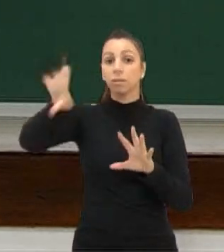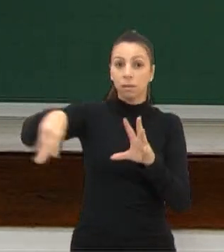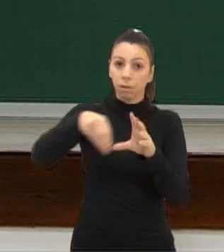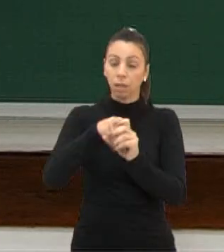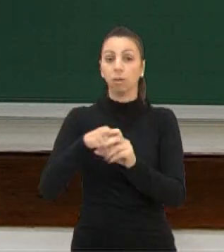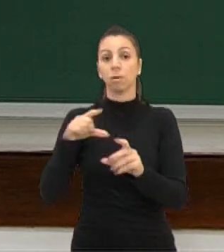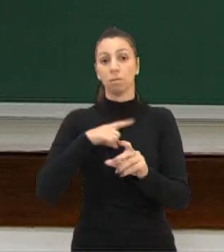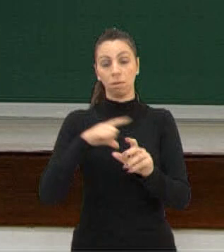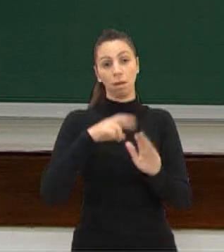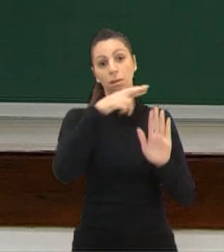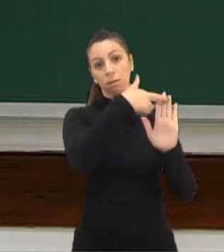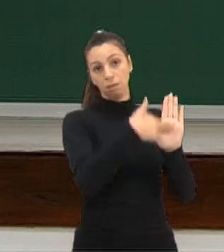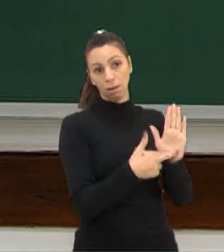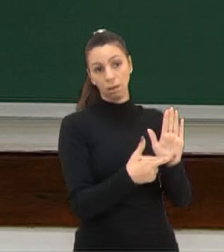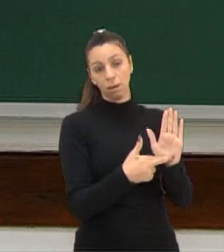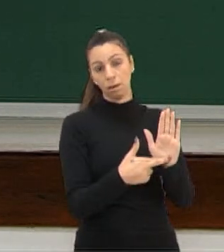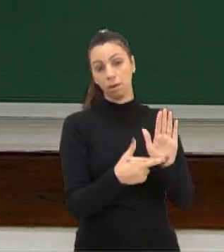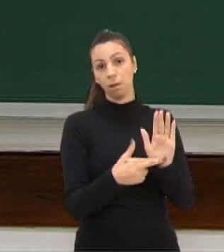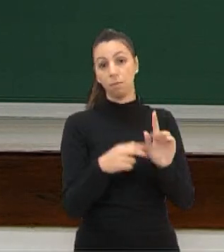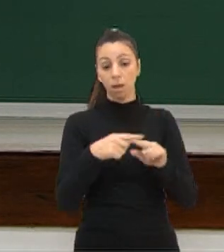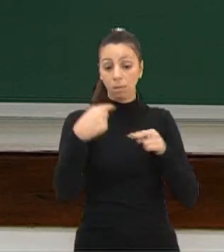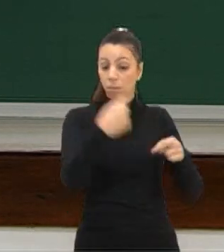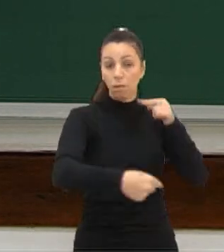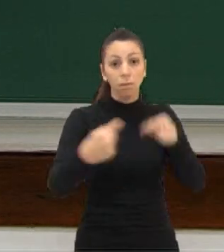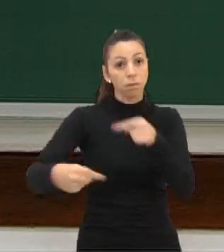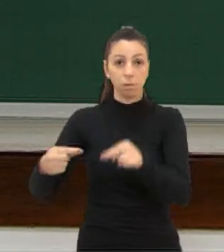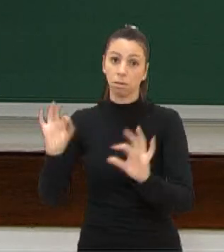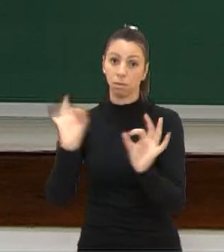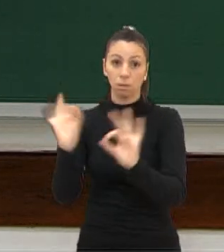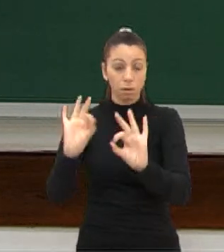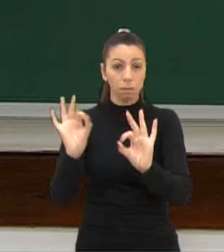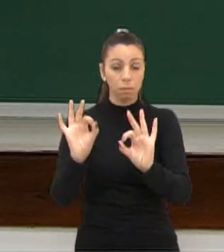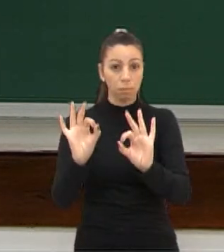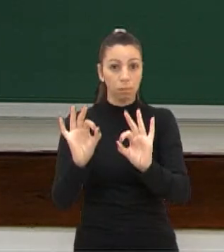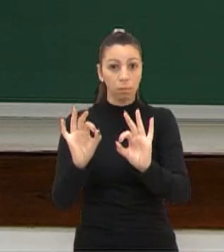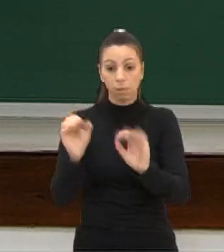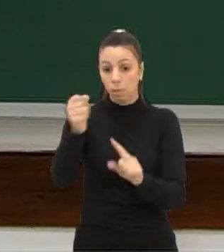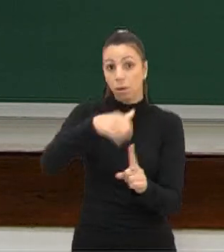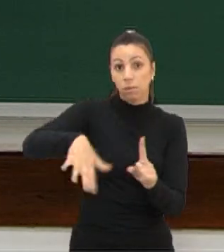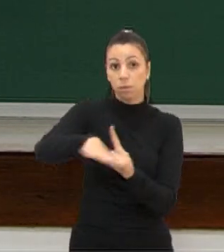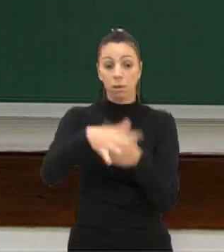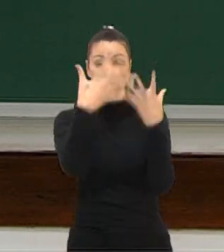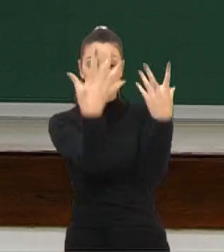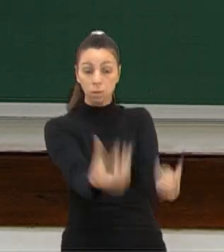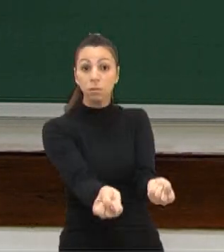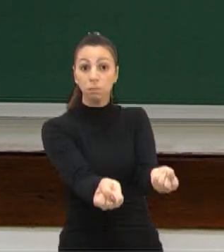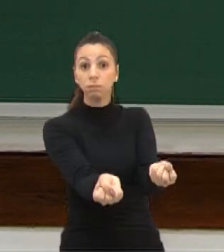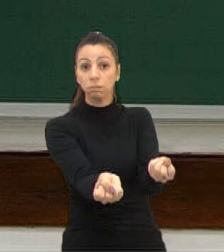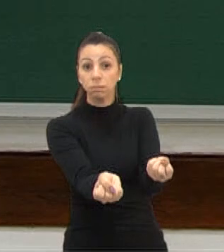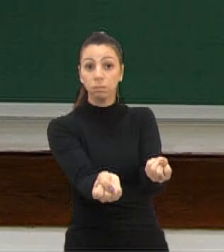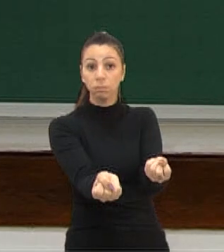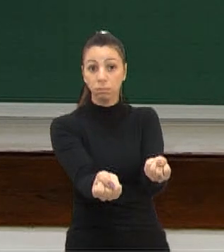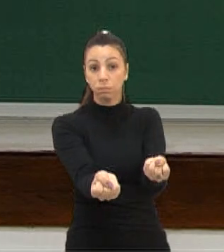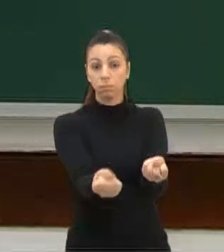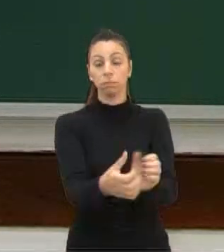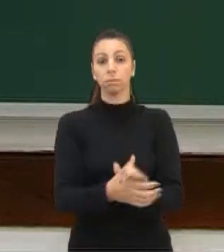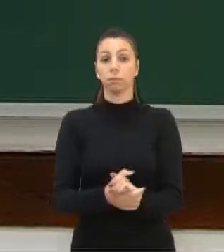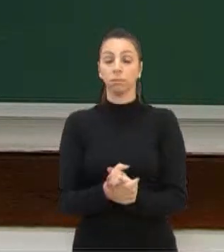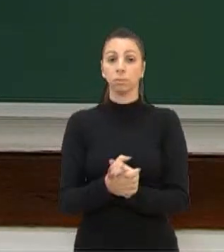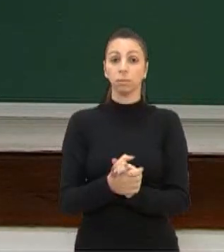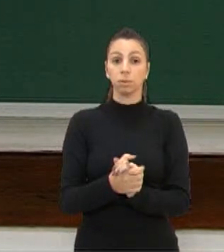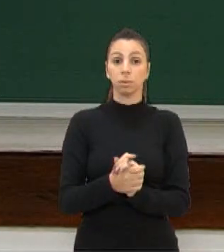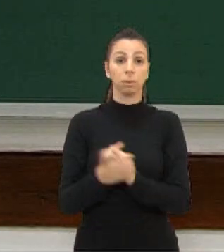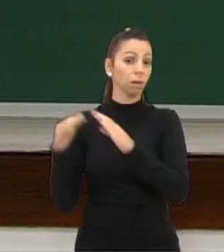existem regras, e que não são discutidas, elas são sancionadas, a sociedade aprova, são reconhecidas, a sociedade reconhece, e é